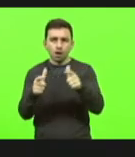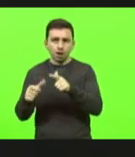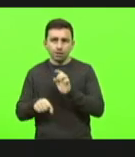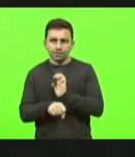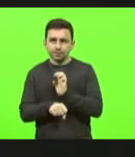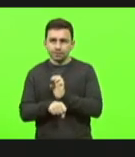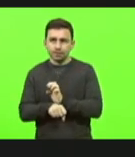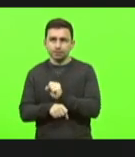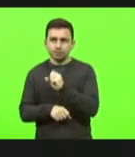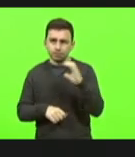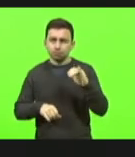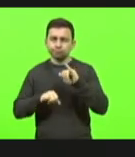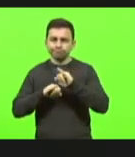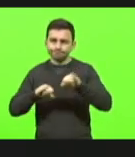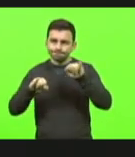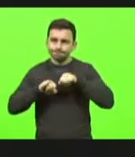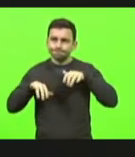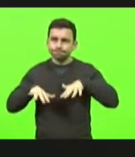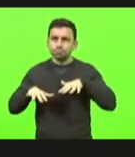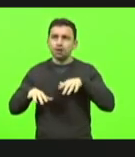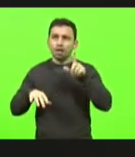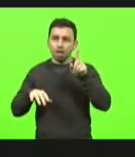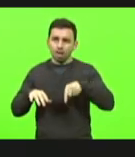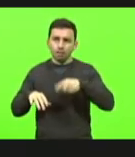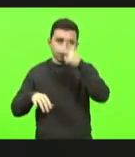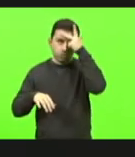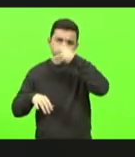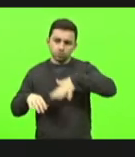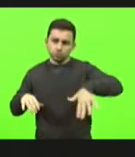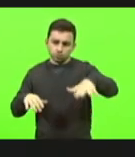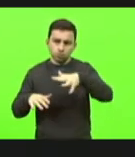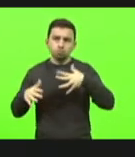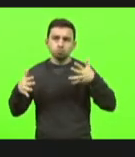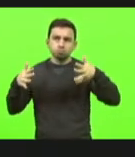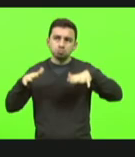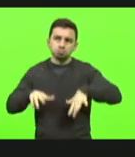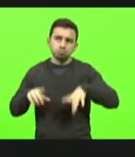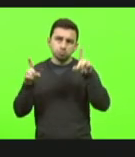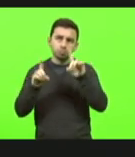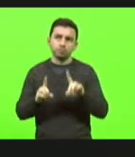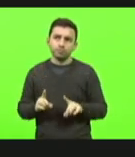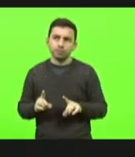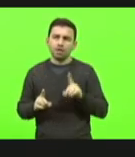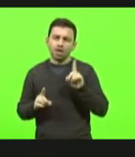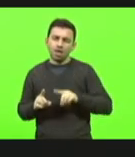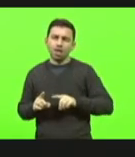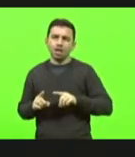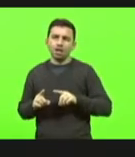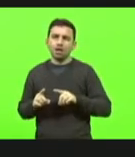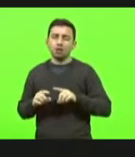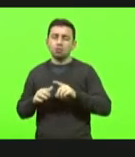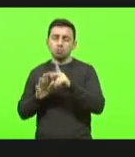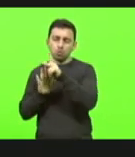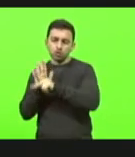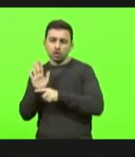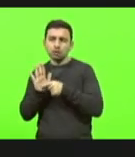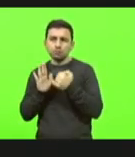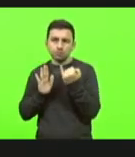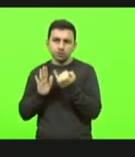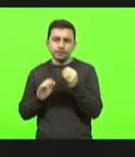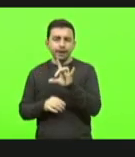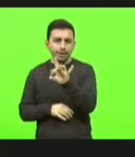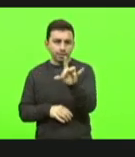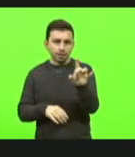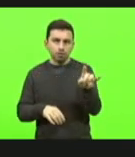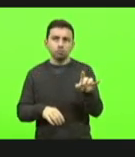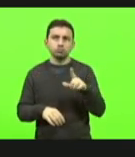uma manifestação a respeito da inclusão das pessoas com deficiência. É um pequeno projeto e uma pequena tarefa para cada um